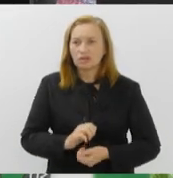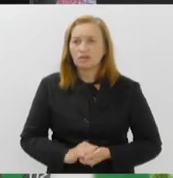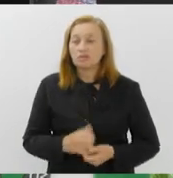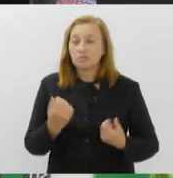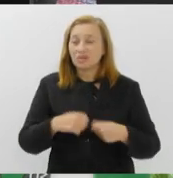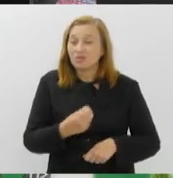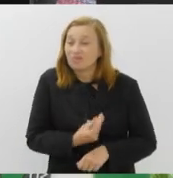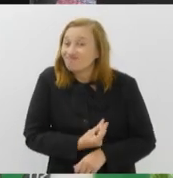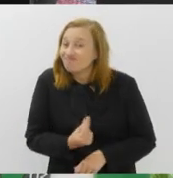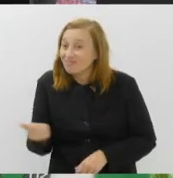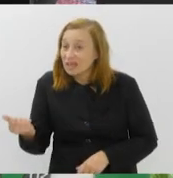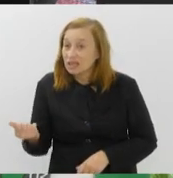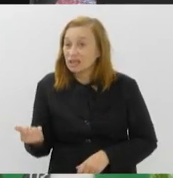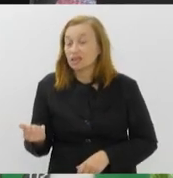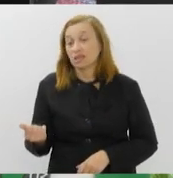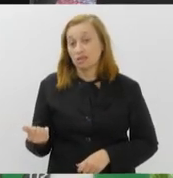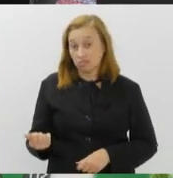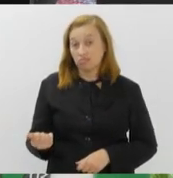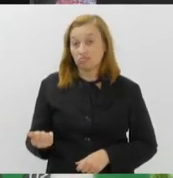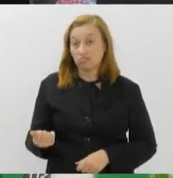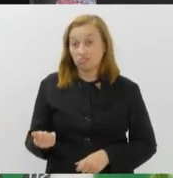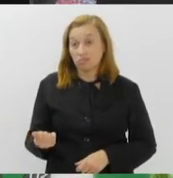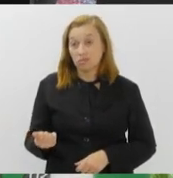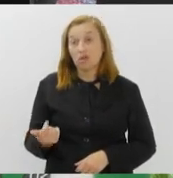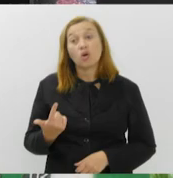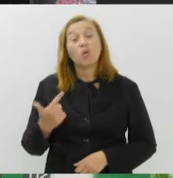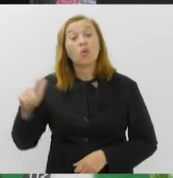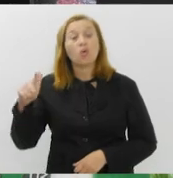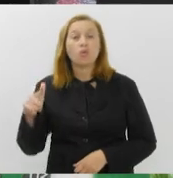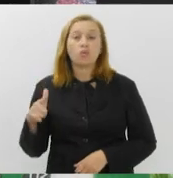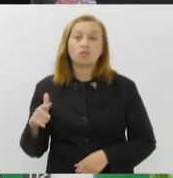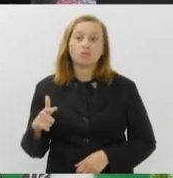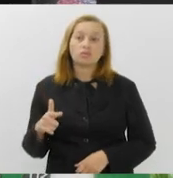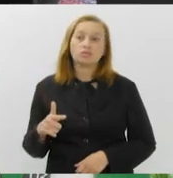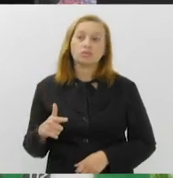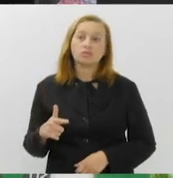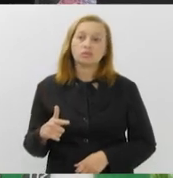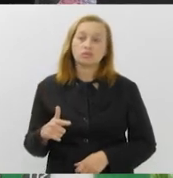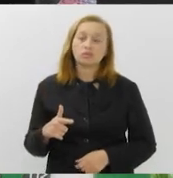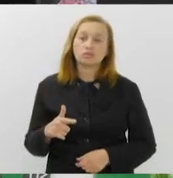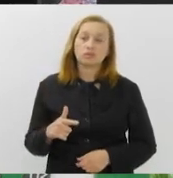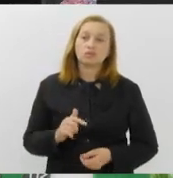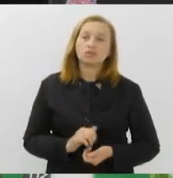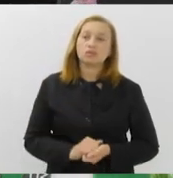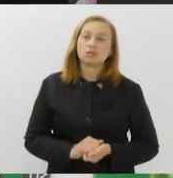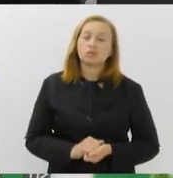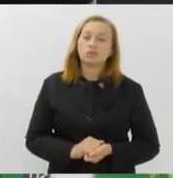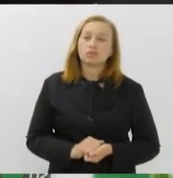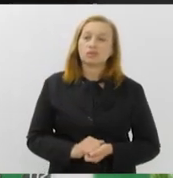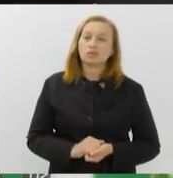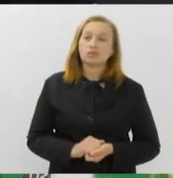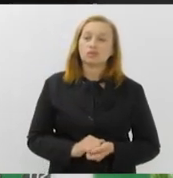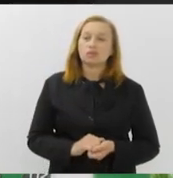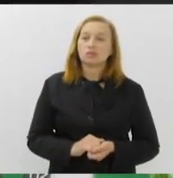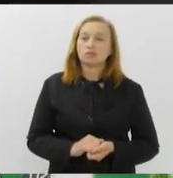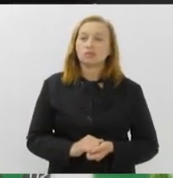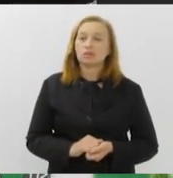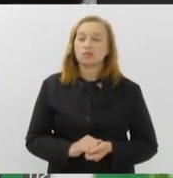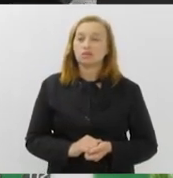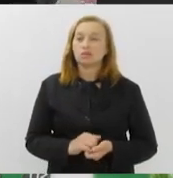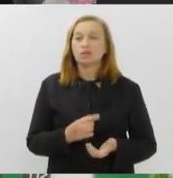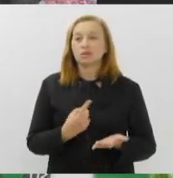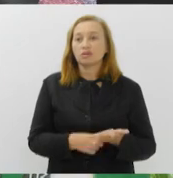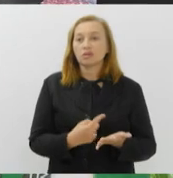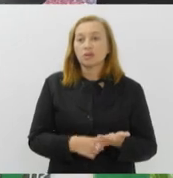que se ausentar por conta de uma outra agenda, mas ela deixou uma das representantes aí da